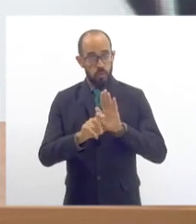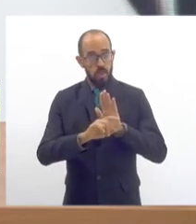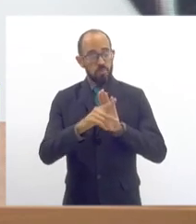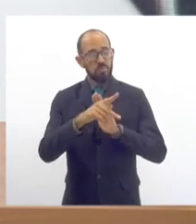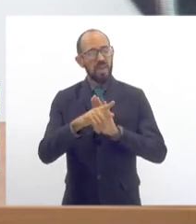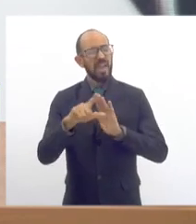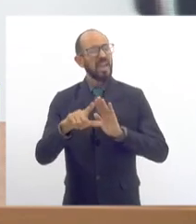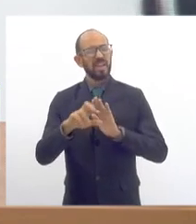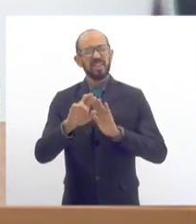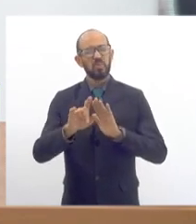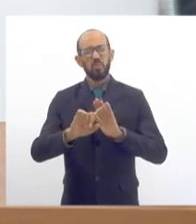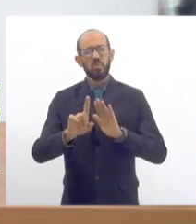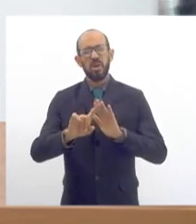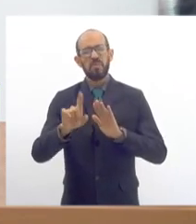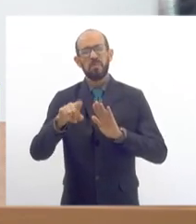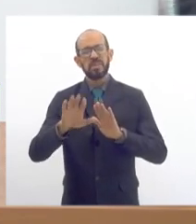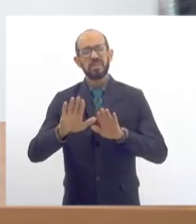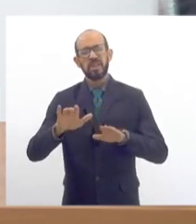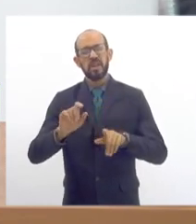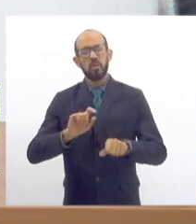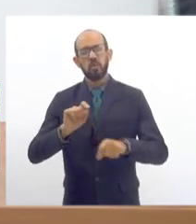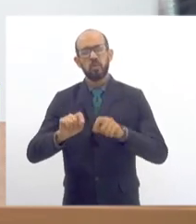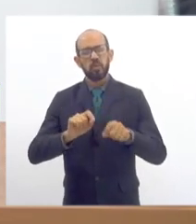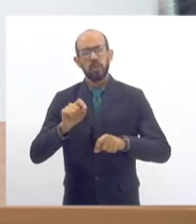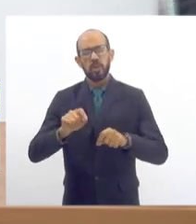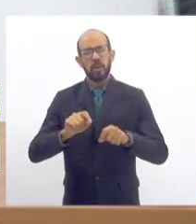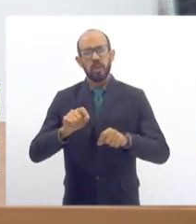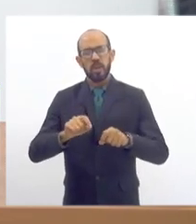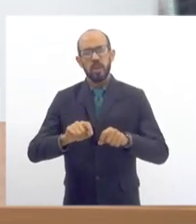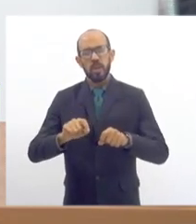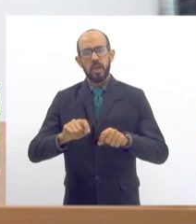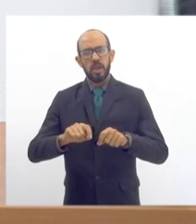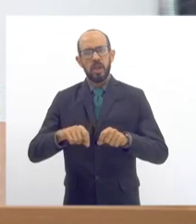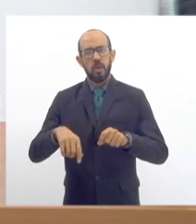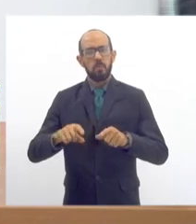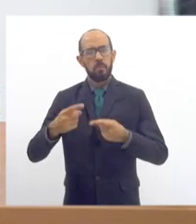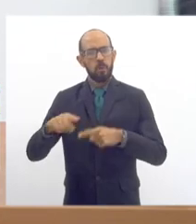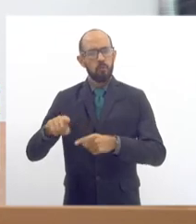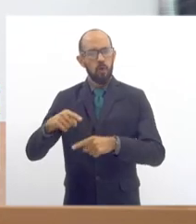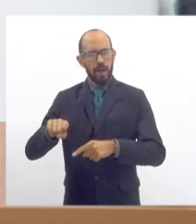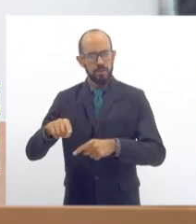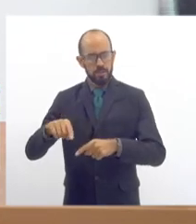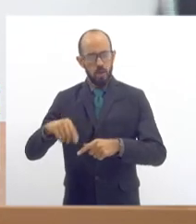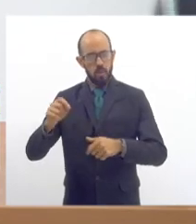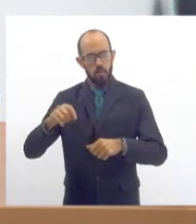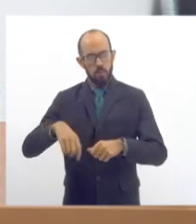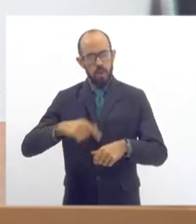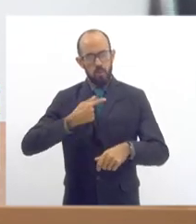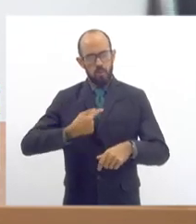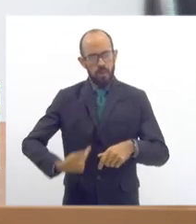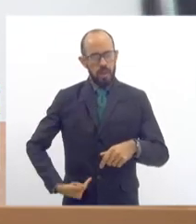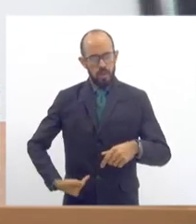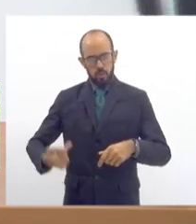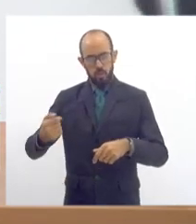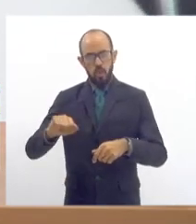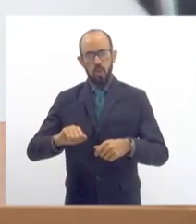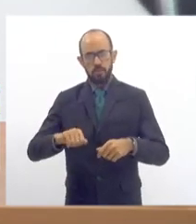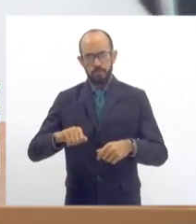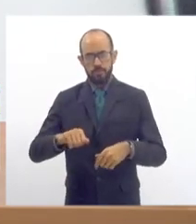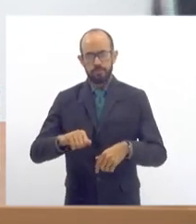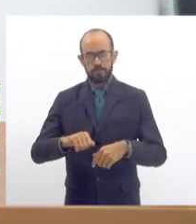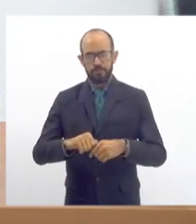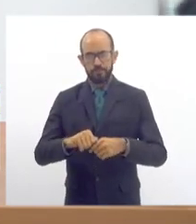uma provocação que o Parlamento faz ao Poder Executivo sobre o plano de carreira de vocês, da deputada Marta Rocha, como vocês sabem.